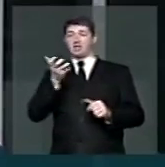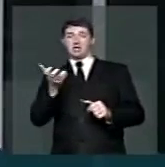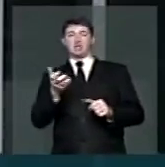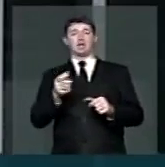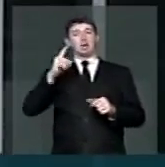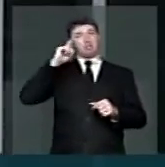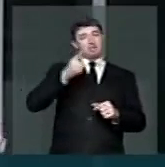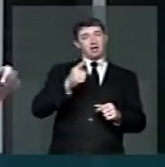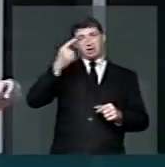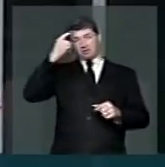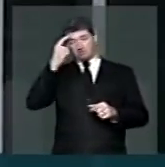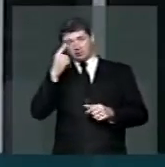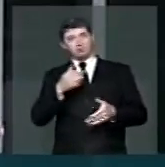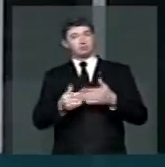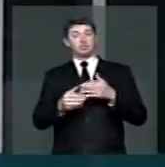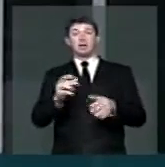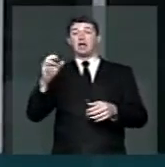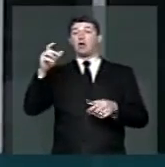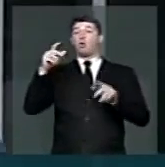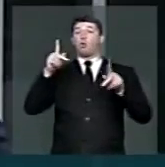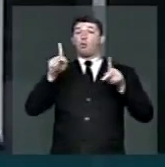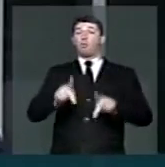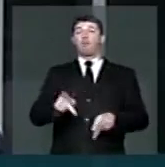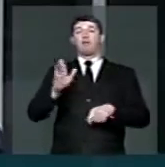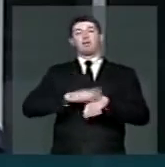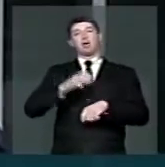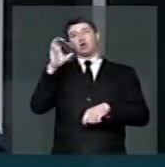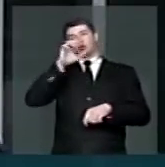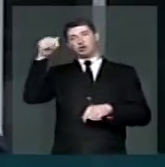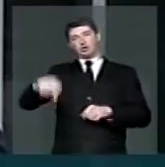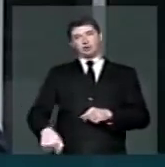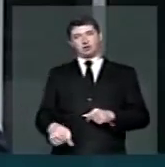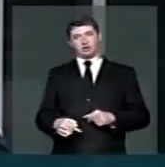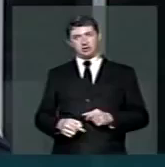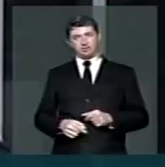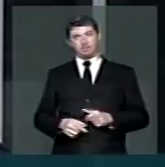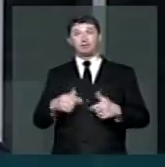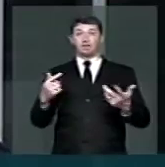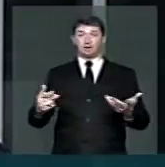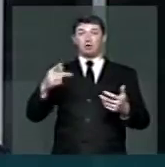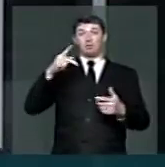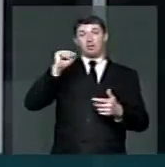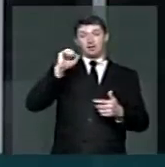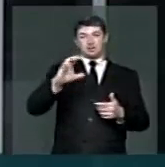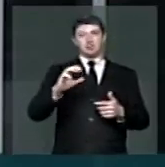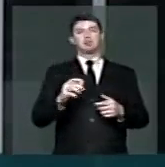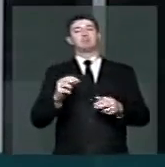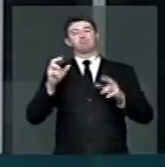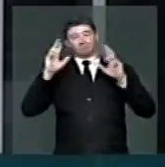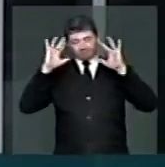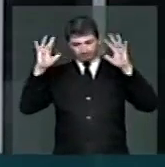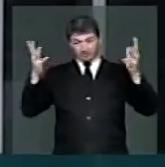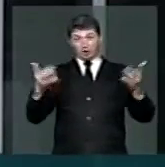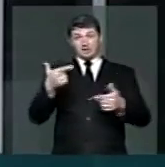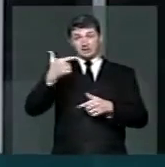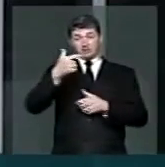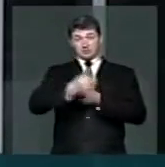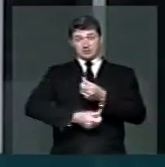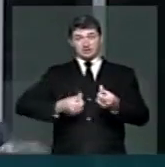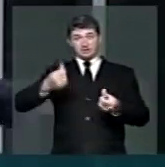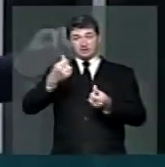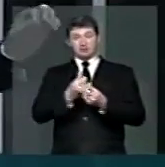da sociedade foram e precisam ser mais ouvidos por esta casa. Assim sendo, o PSC espera que neste segundo semestre